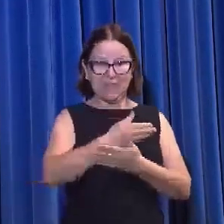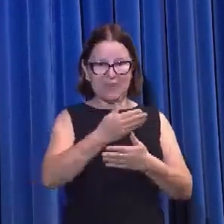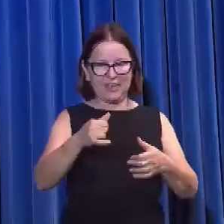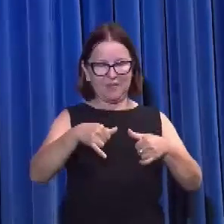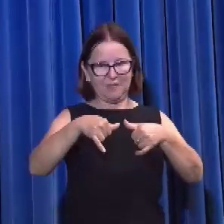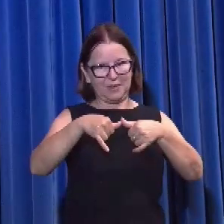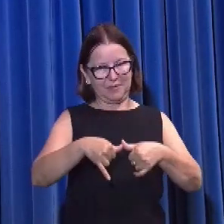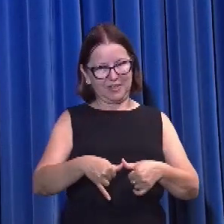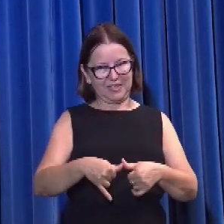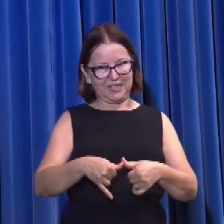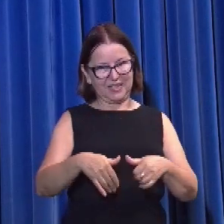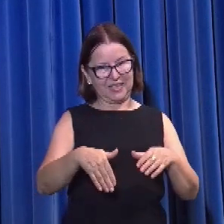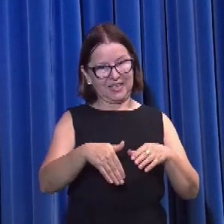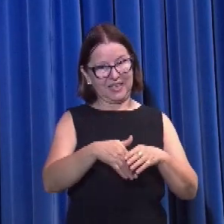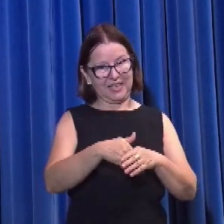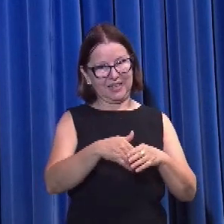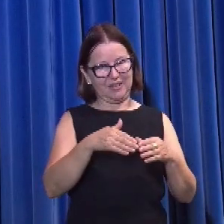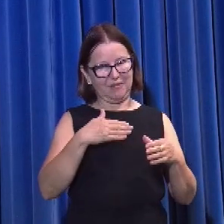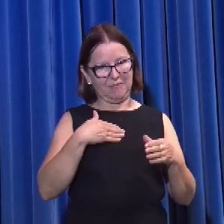permanecerdes em mim,